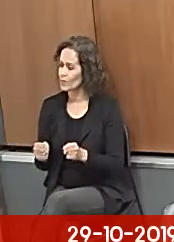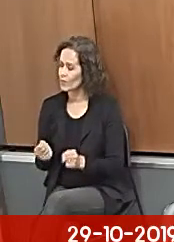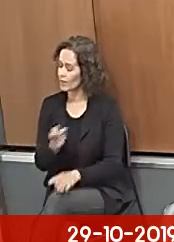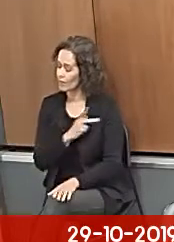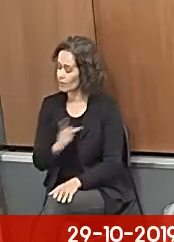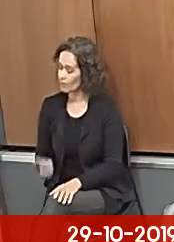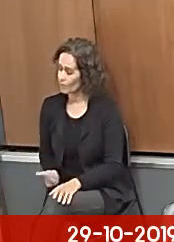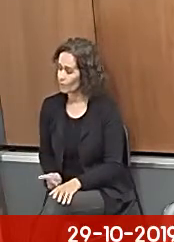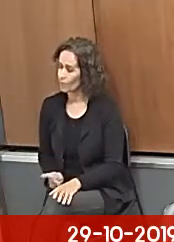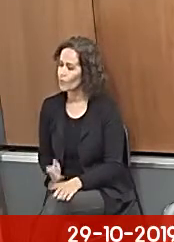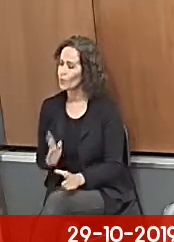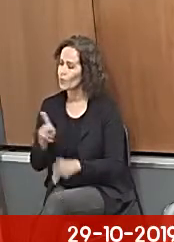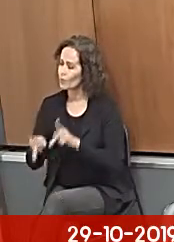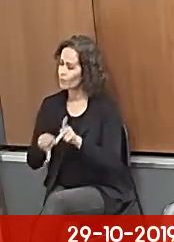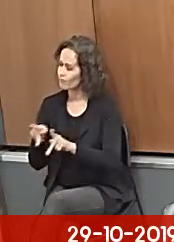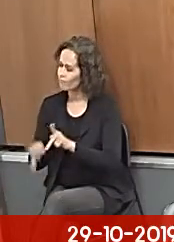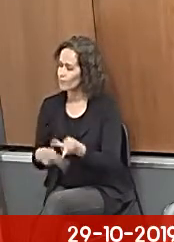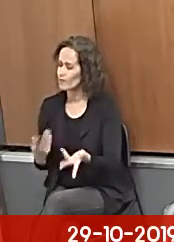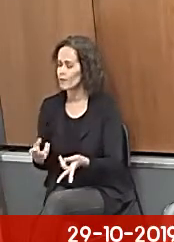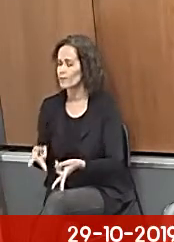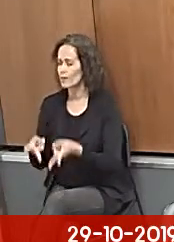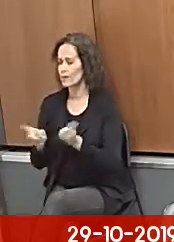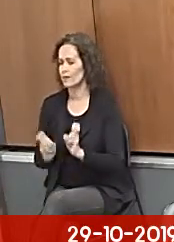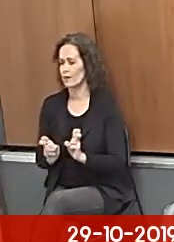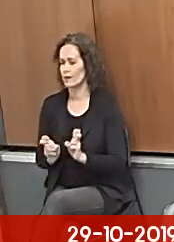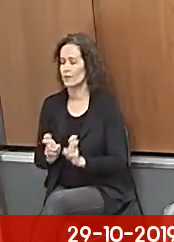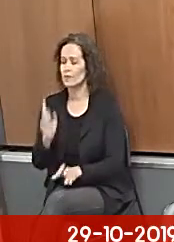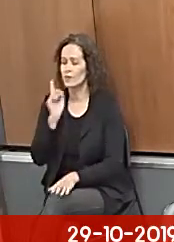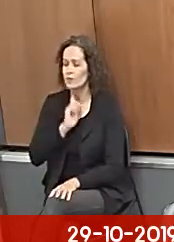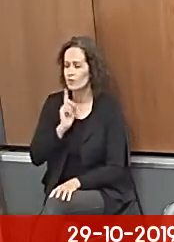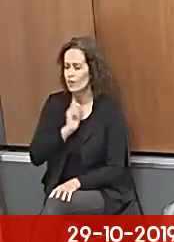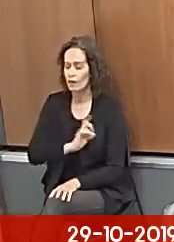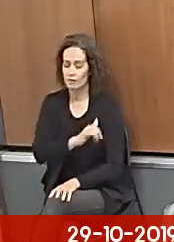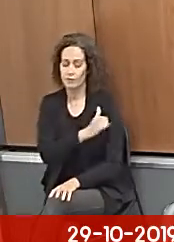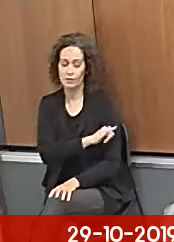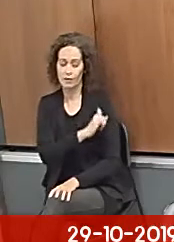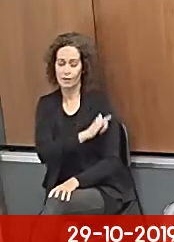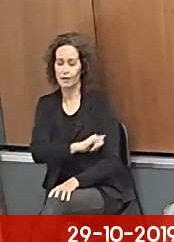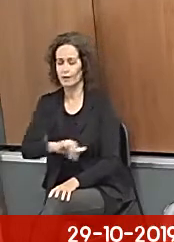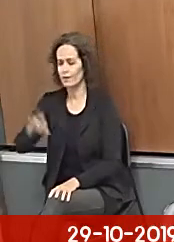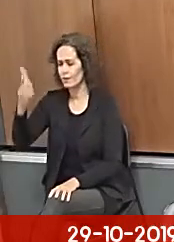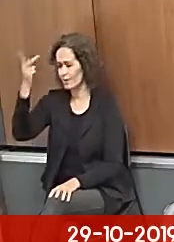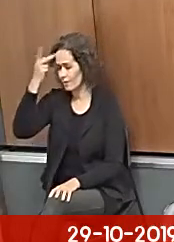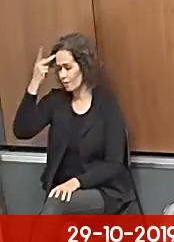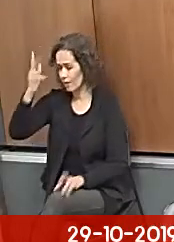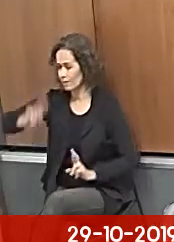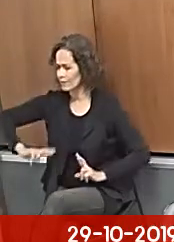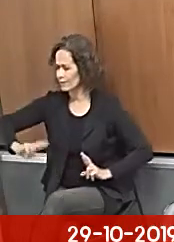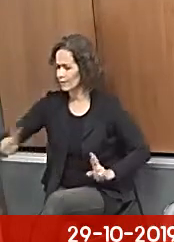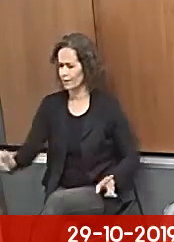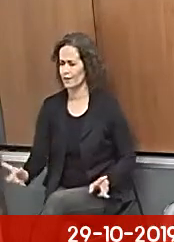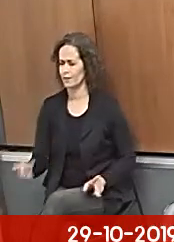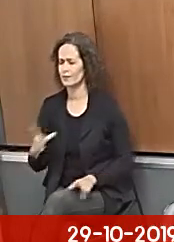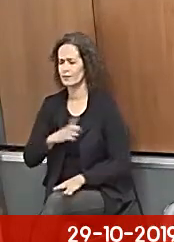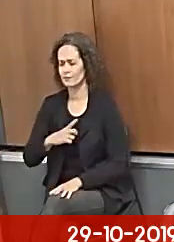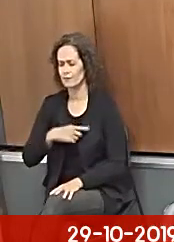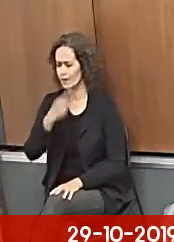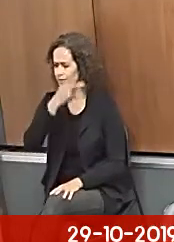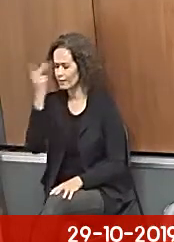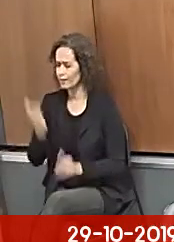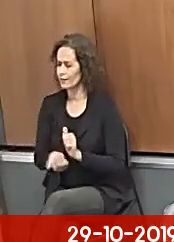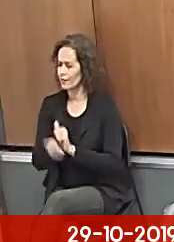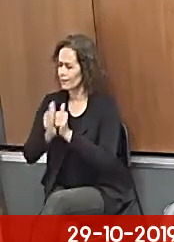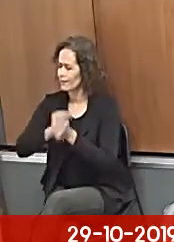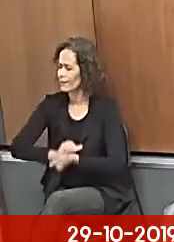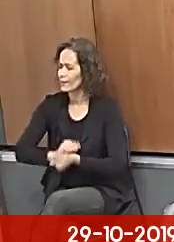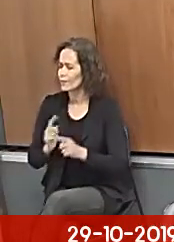percebe a diferença de Minas Gerais para São Paulo e Rio de Janeiro. A gente tem grandes atletas, mas a dificuldade que